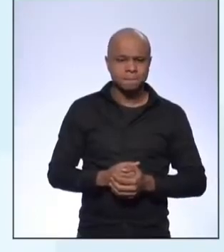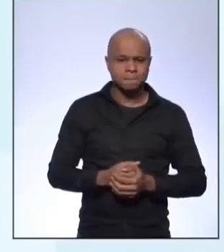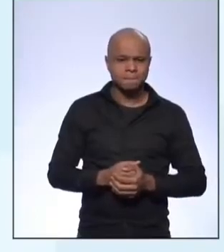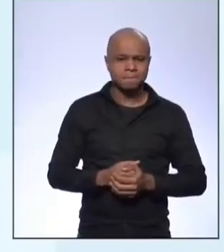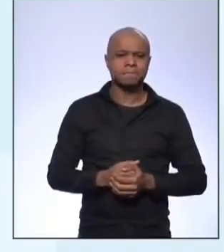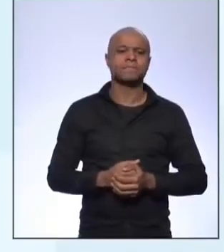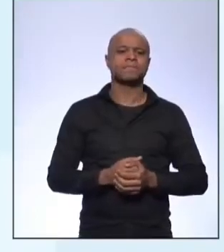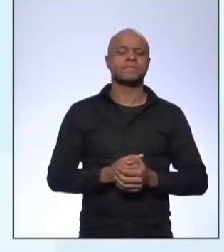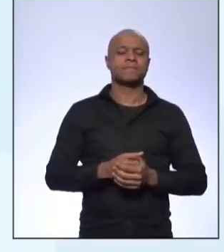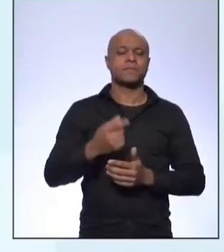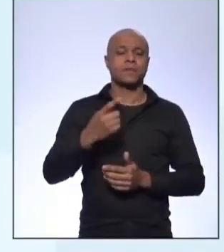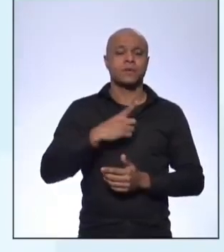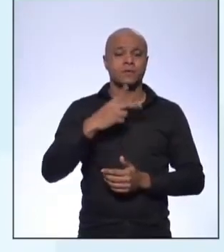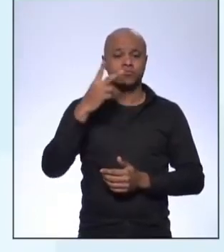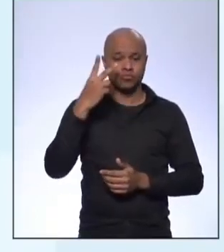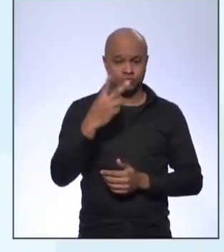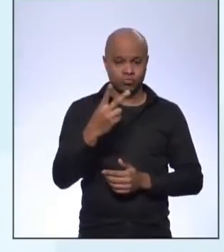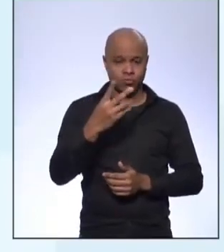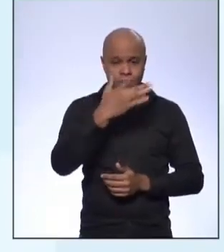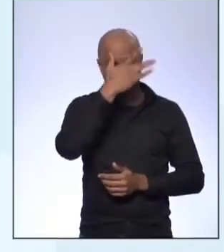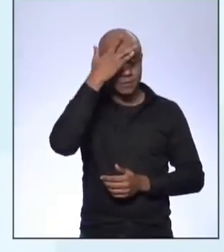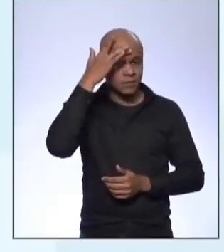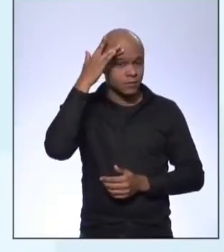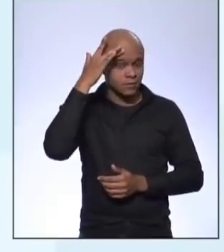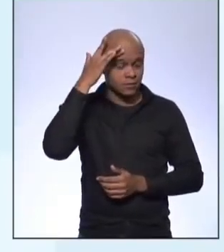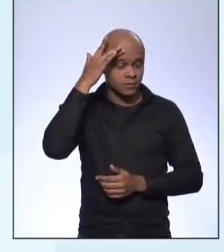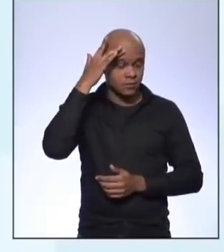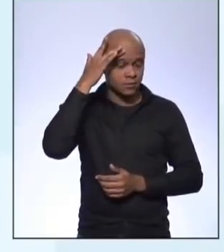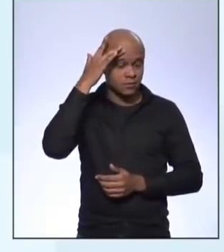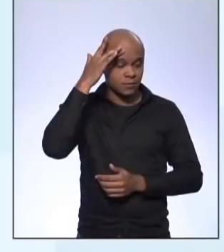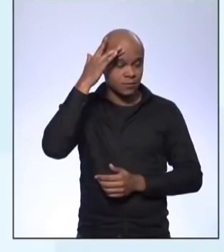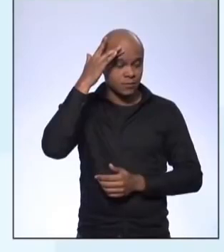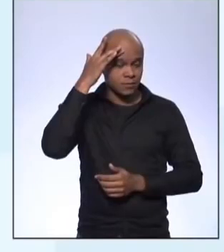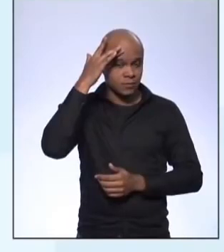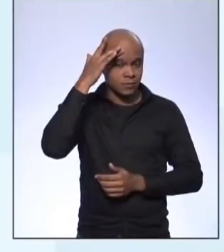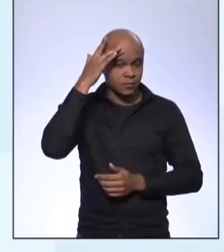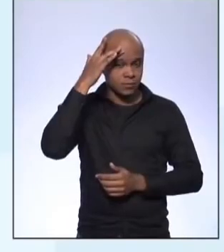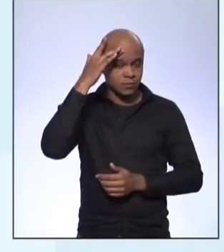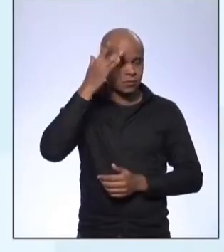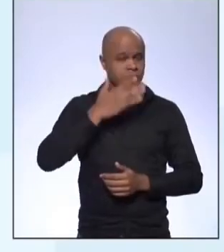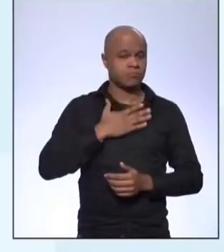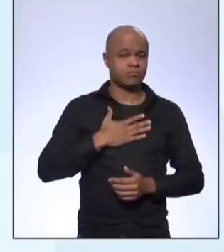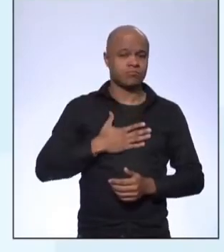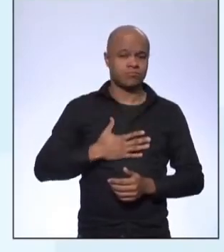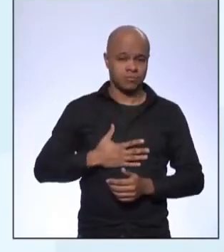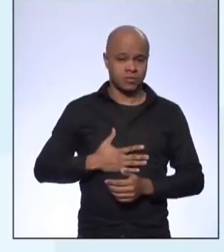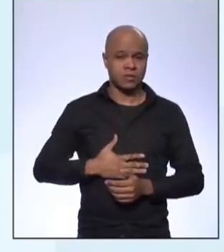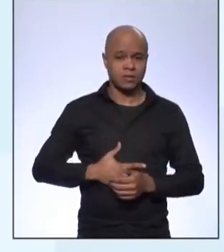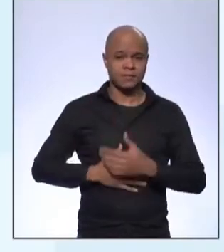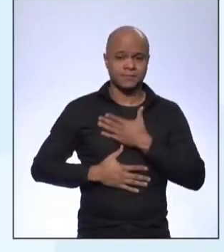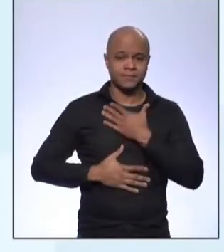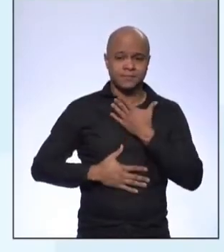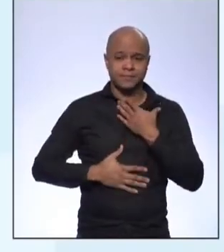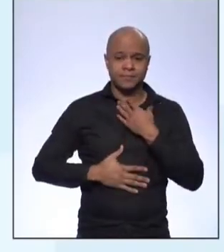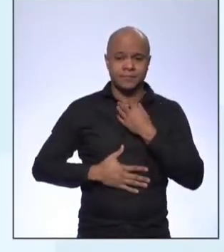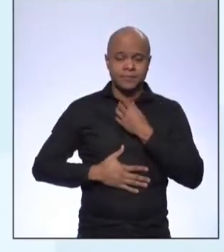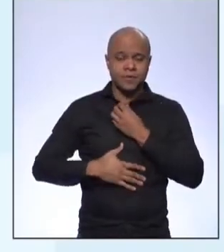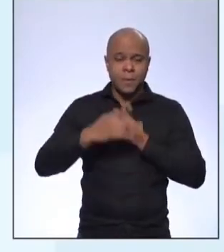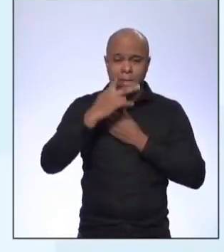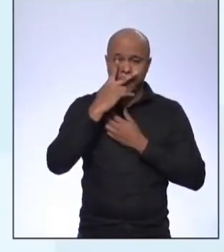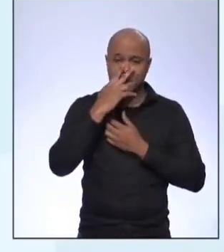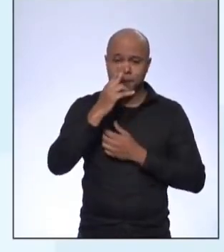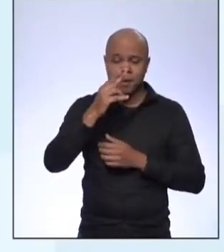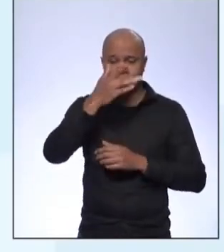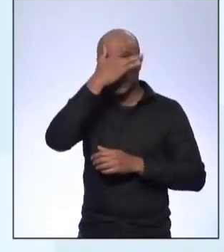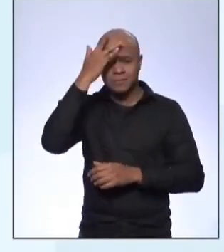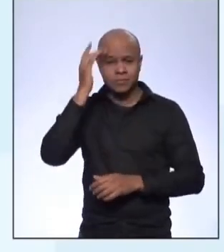dois personagens que estão de costas de pé, né? Pelas vestes, a gente identifica que são espanhóis, né? Eles